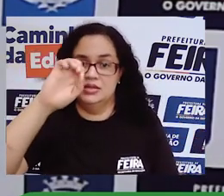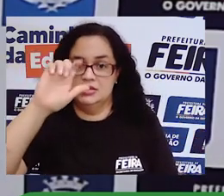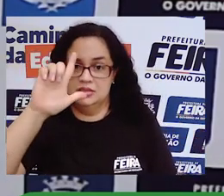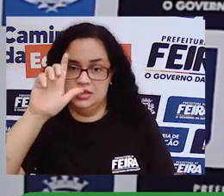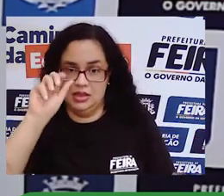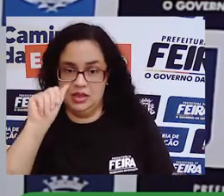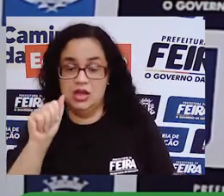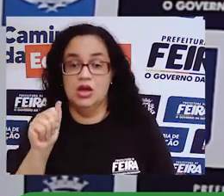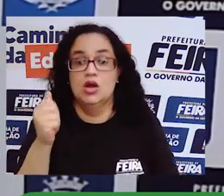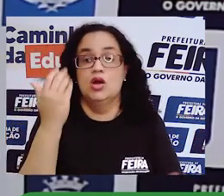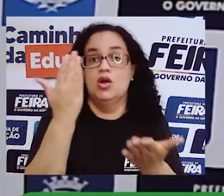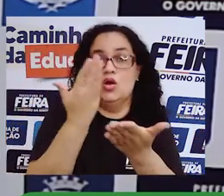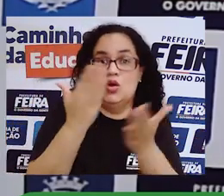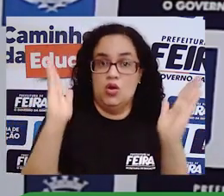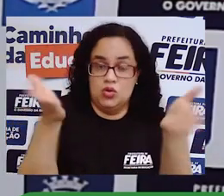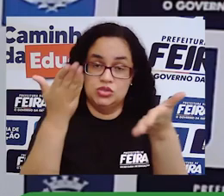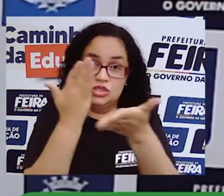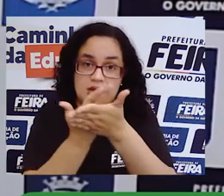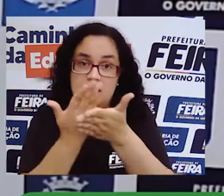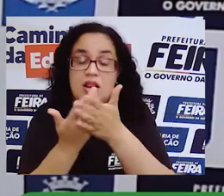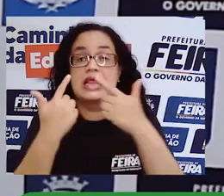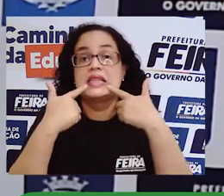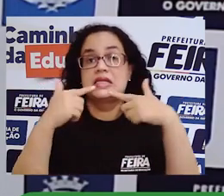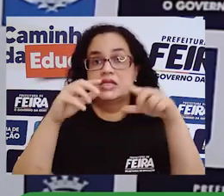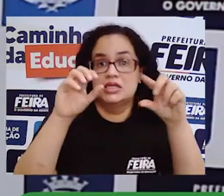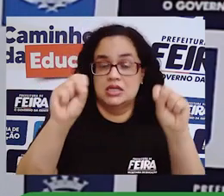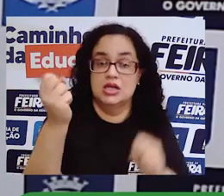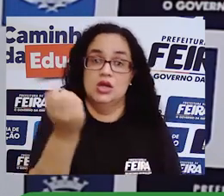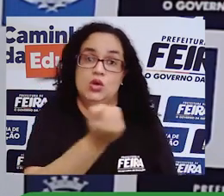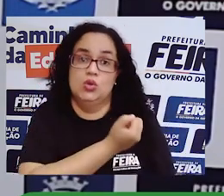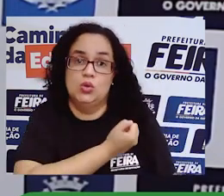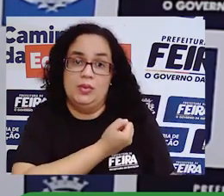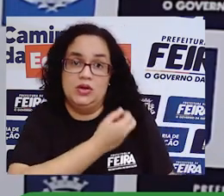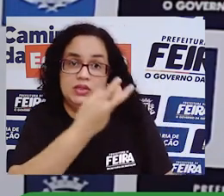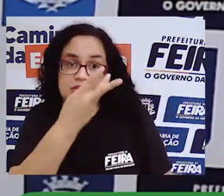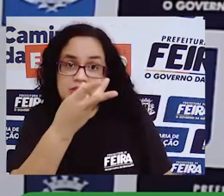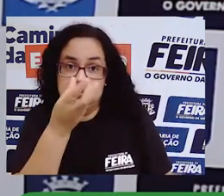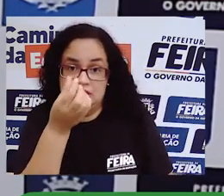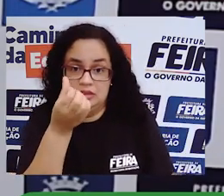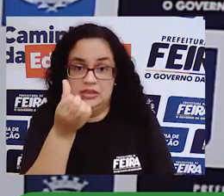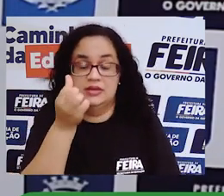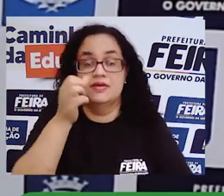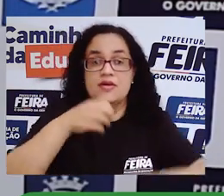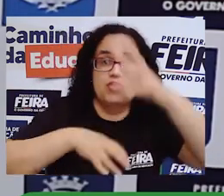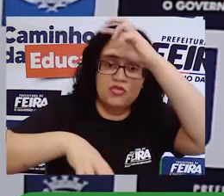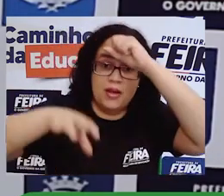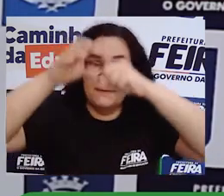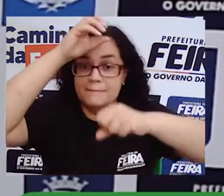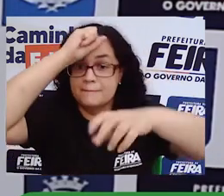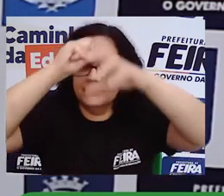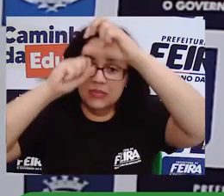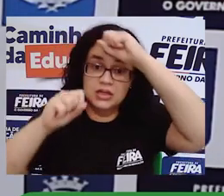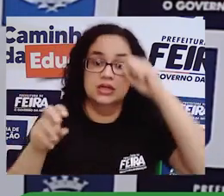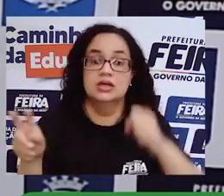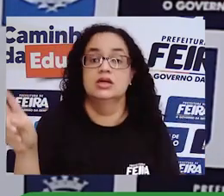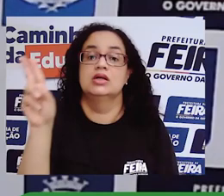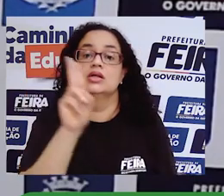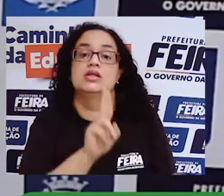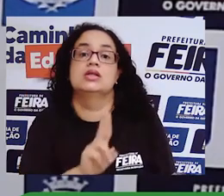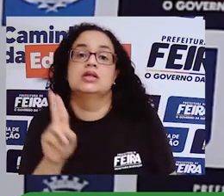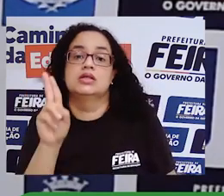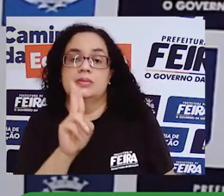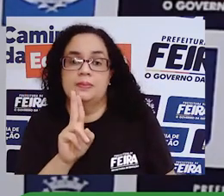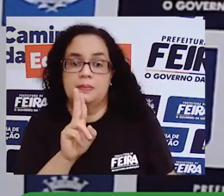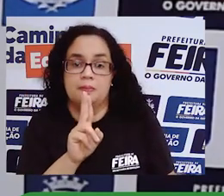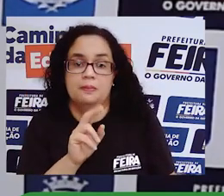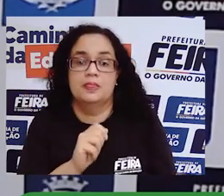Hoje teremos a aula de linguagem, aula 36, onde a gente vai aprender mais sobre o mundo da leitura e da